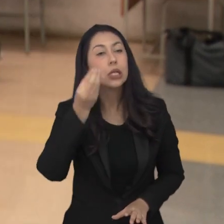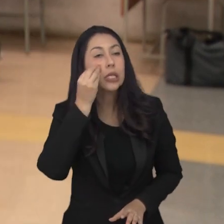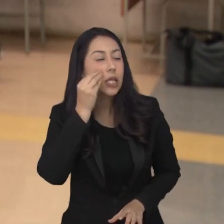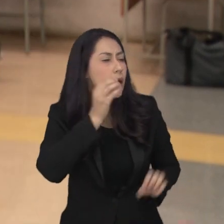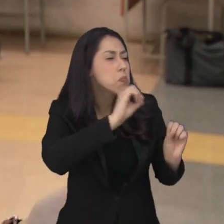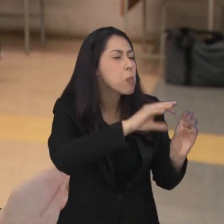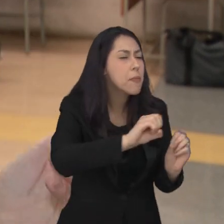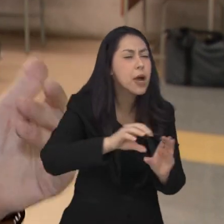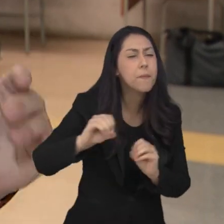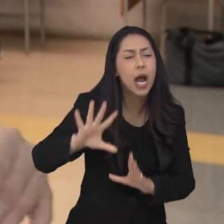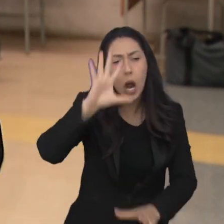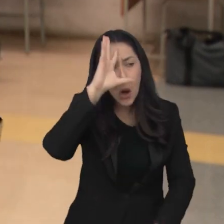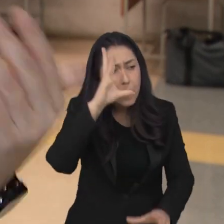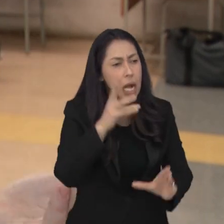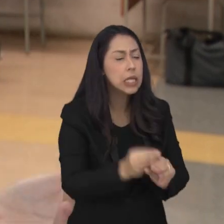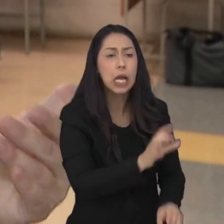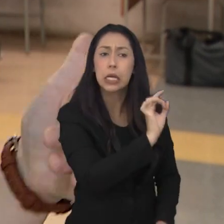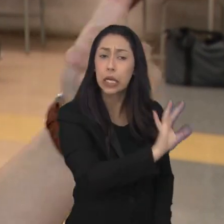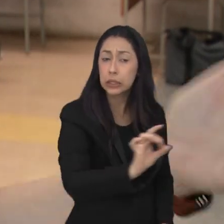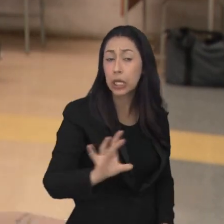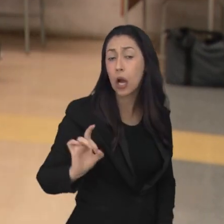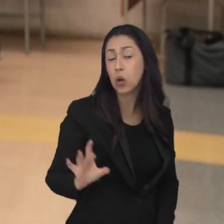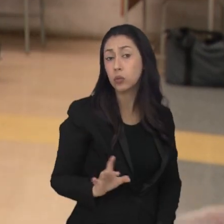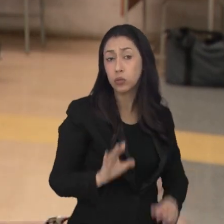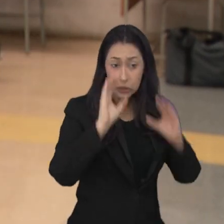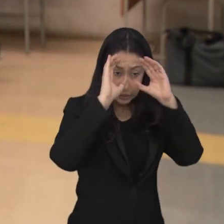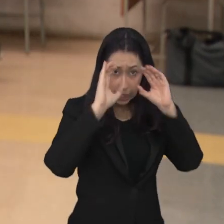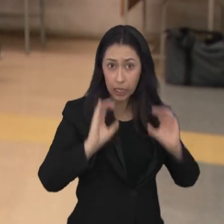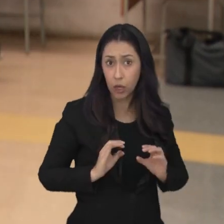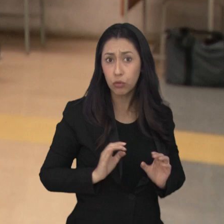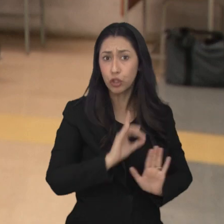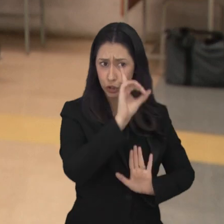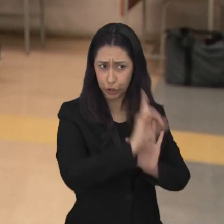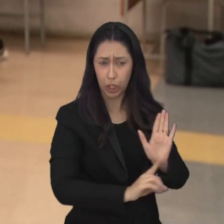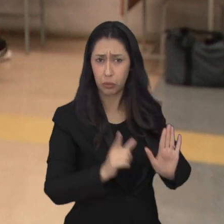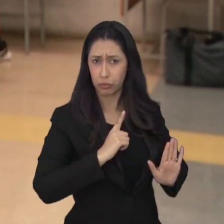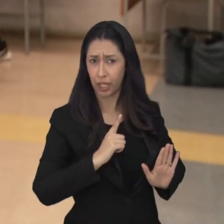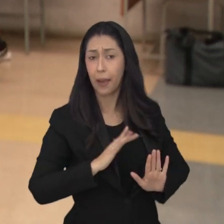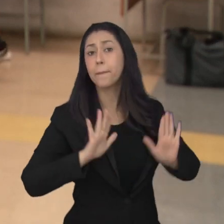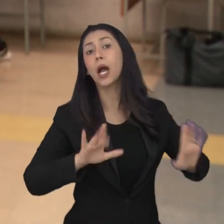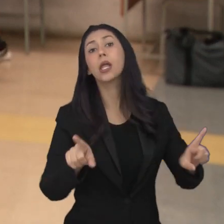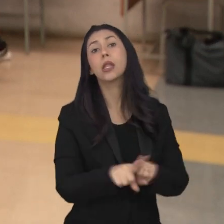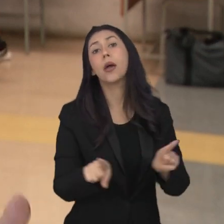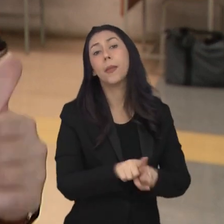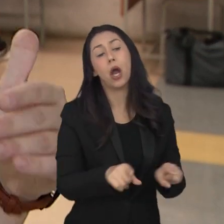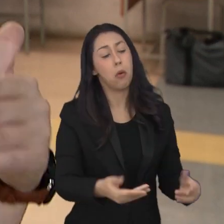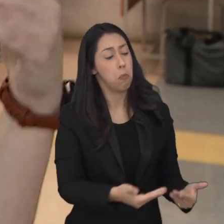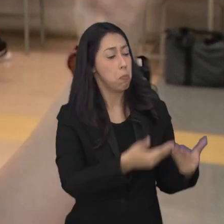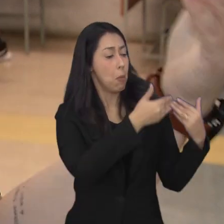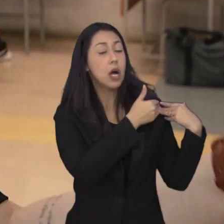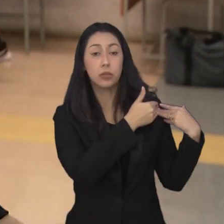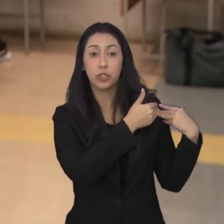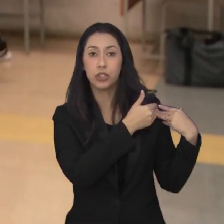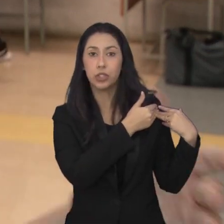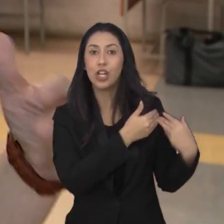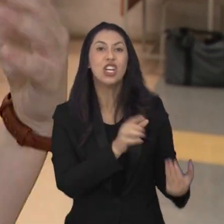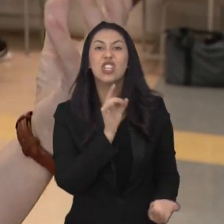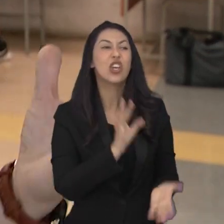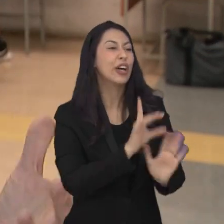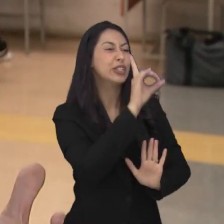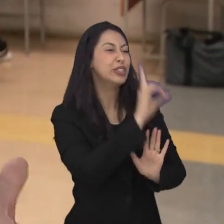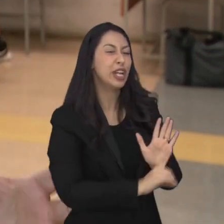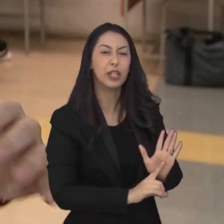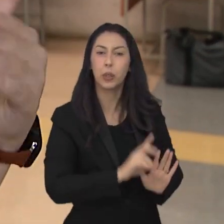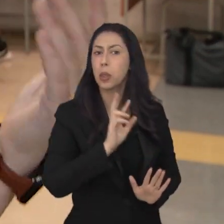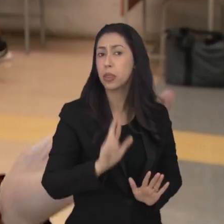eles compreenderem que eles são cidadãos dotados de direito, mas que ao mesmo tempo eles têm obrigações, que a Constituição não garante somente direitos. Todo